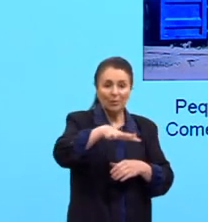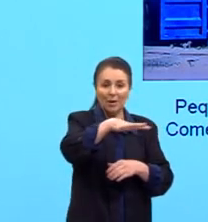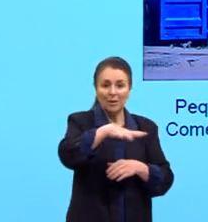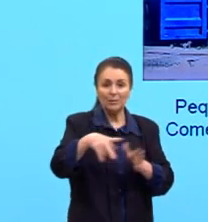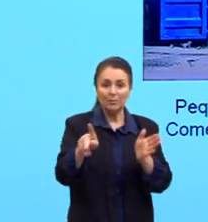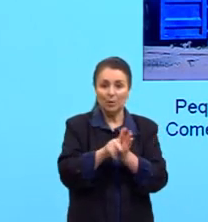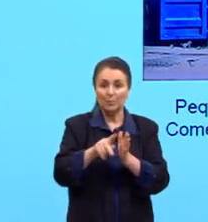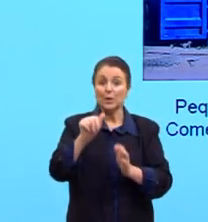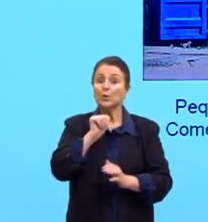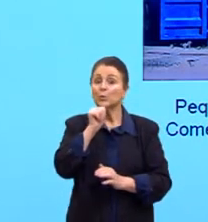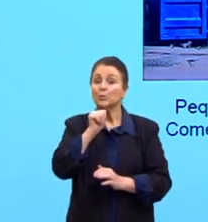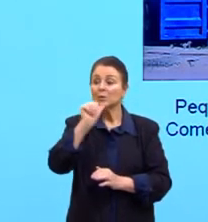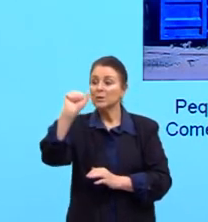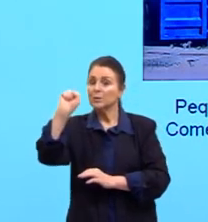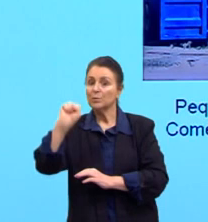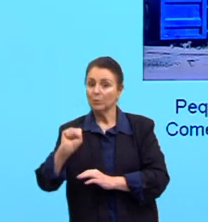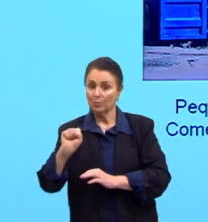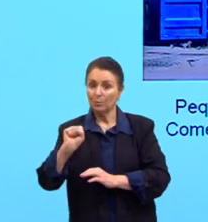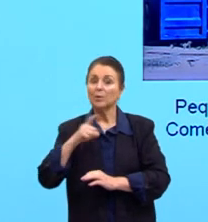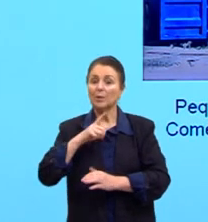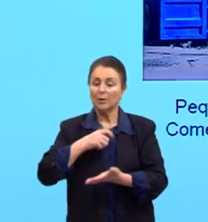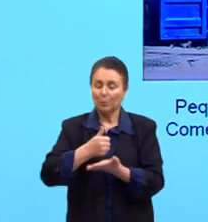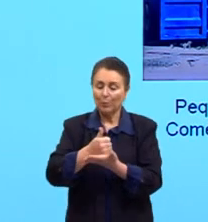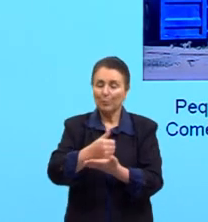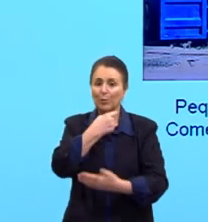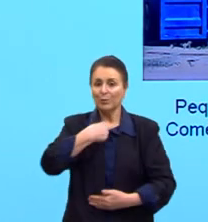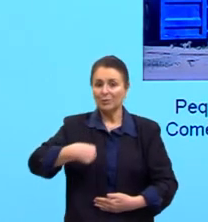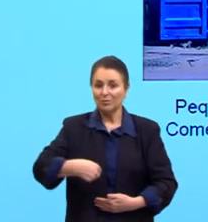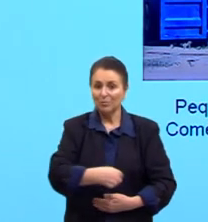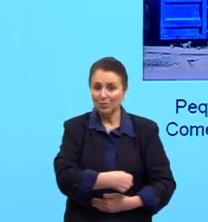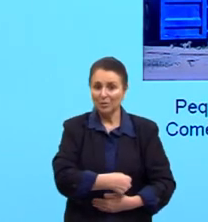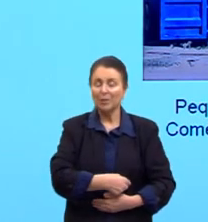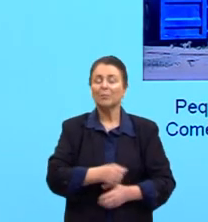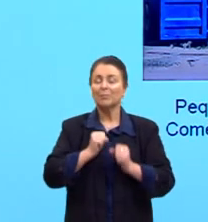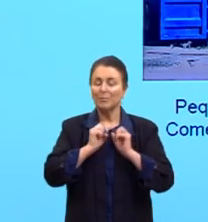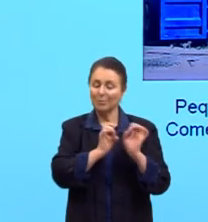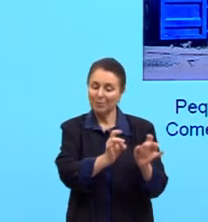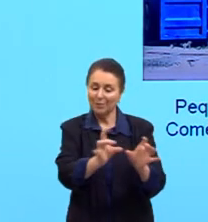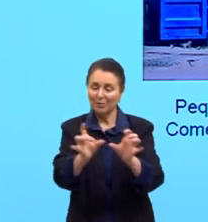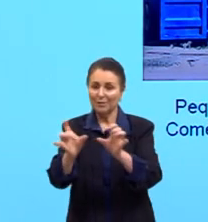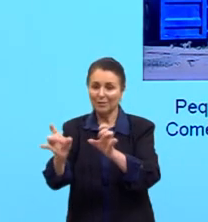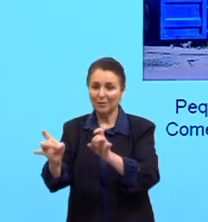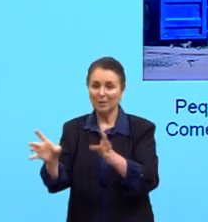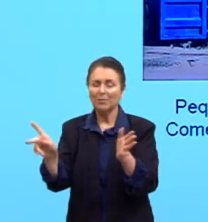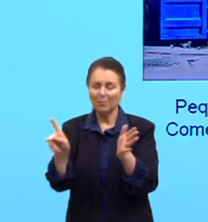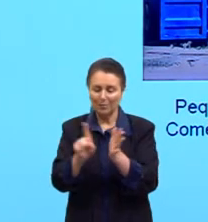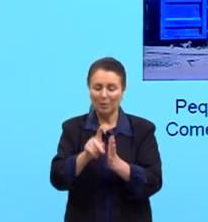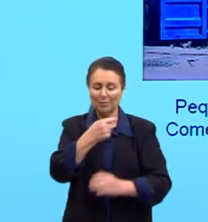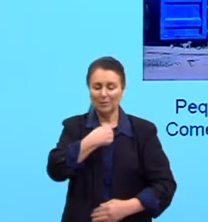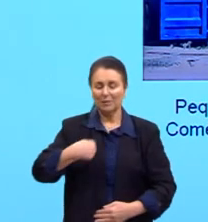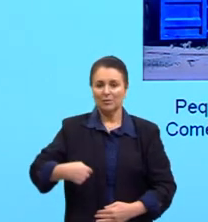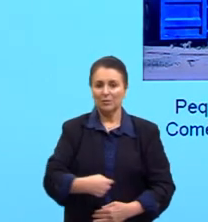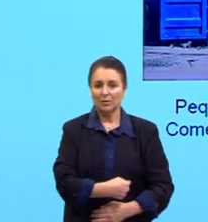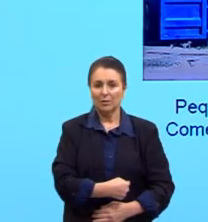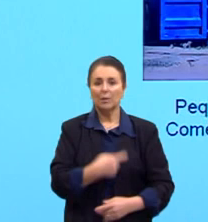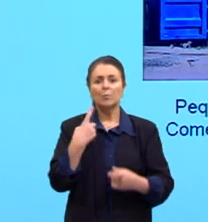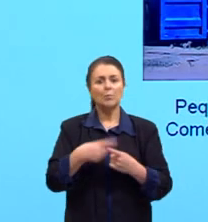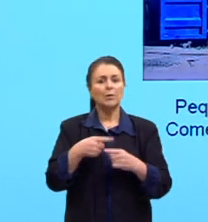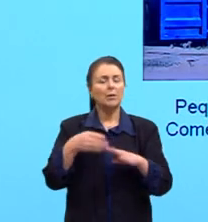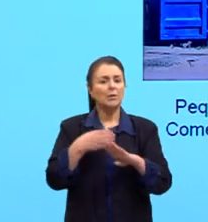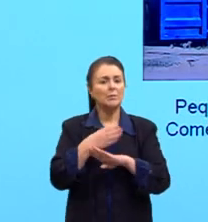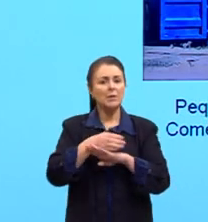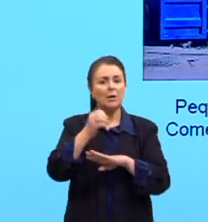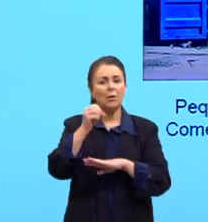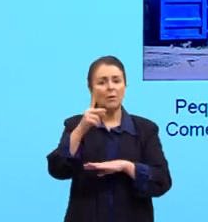E aí o Sudão do Sul recebe esse apoio da China né justamente para poder vender para a China Por que que não faz parte do